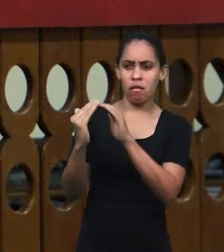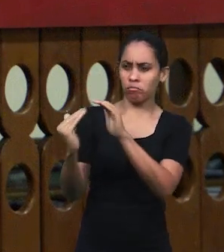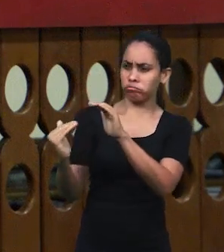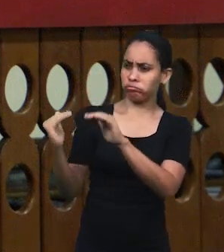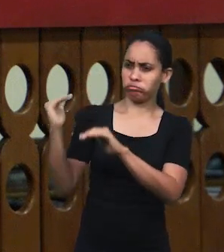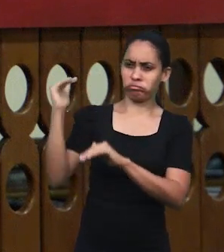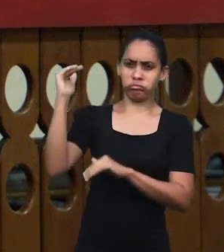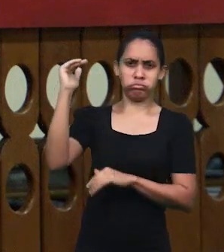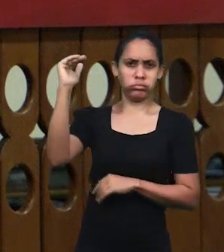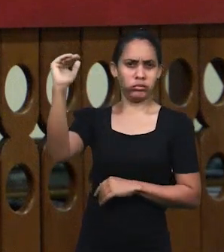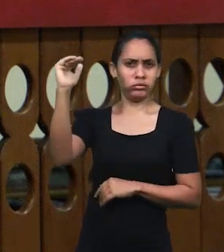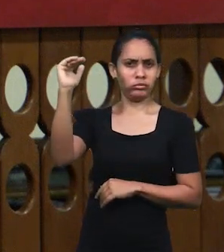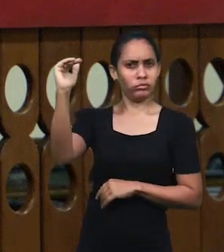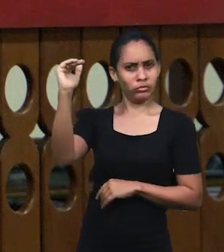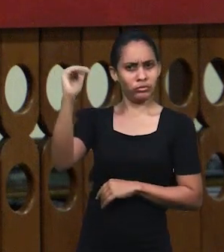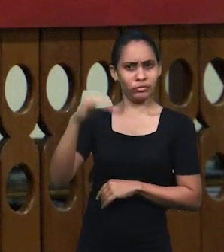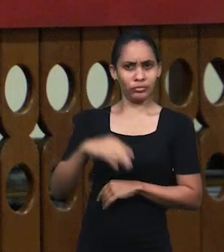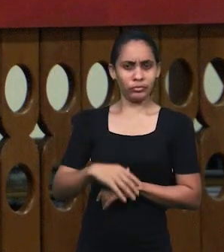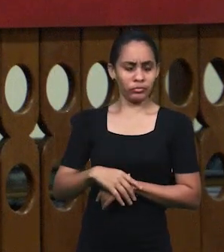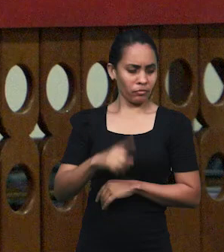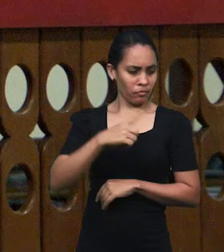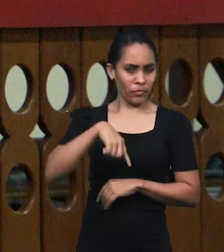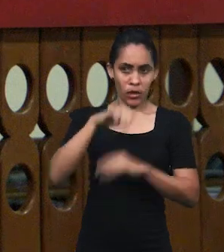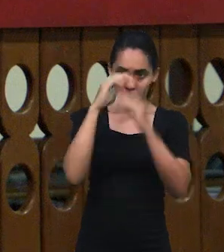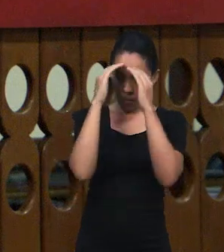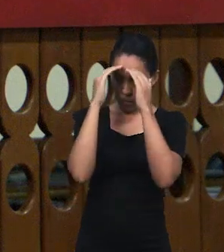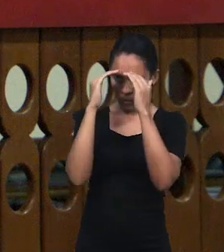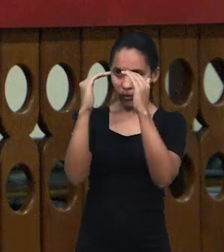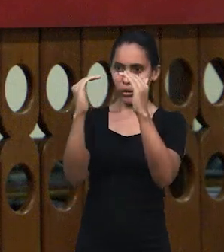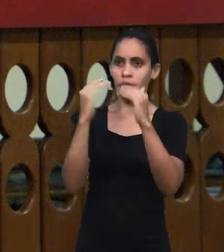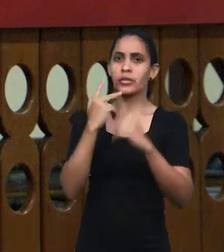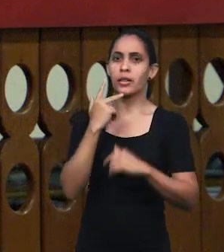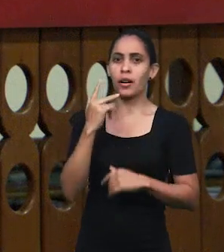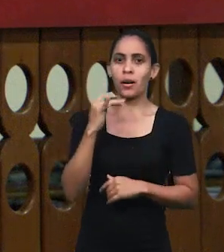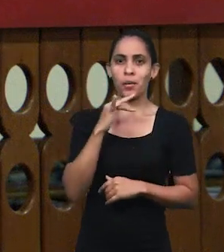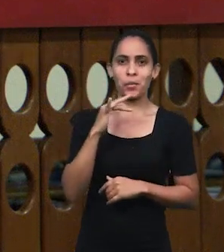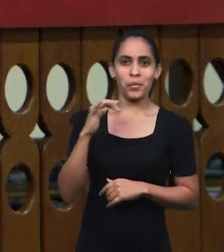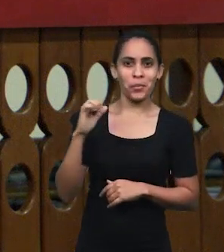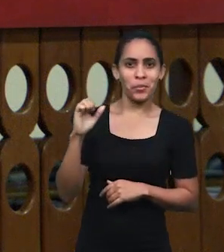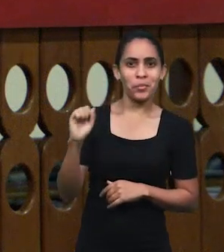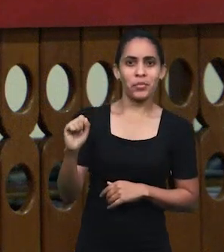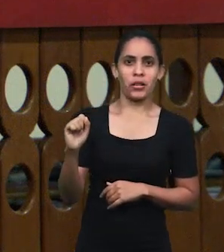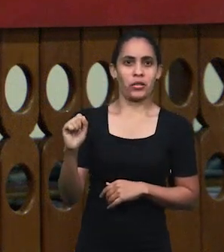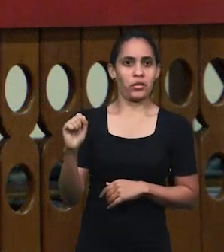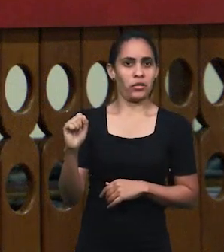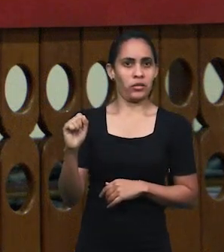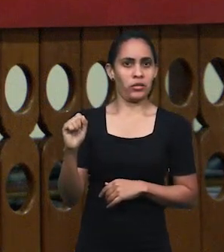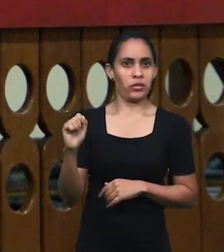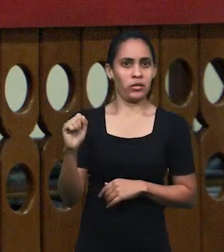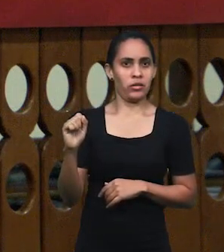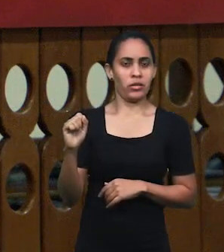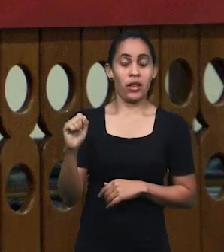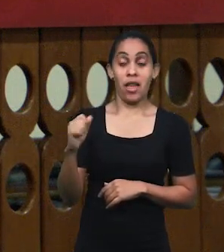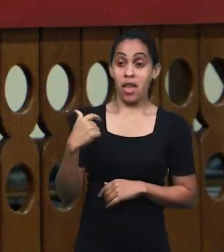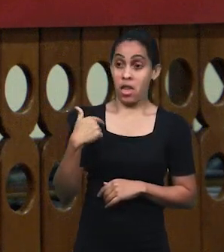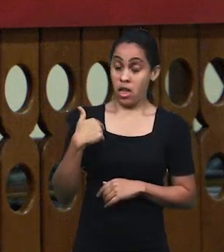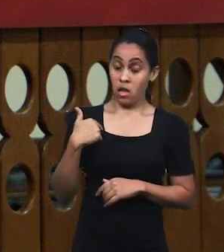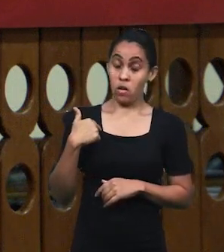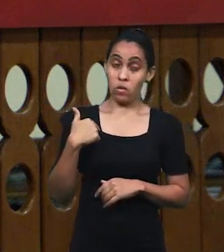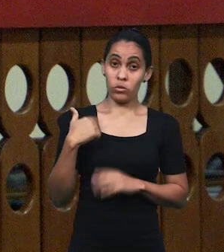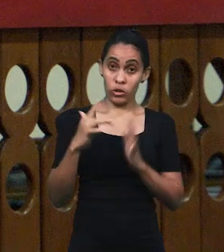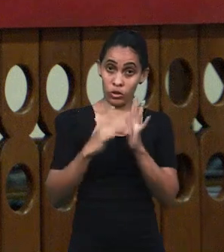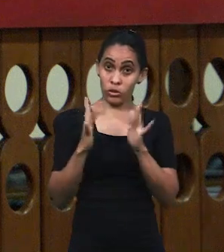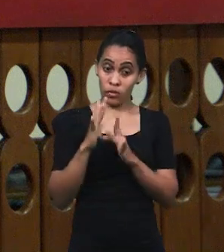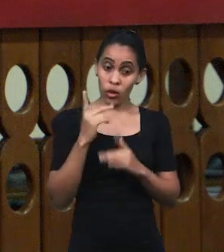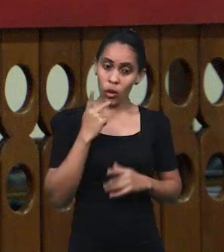está ele estava em obediência às ordens do Pai. Ele falou assim: ó, tudo que eu faço, o Pai